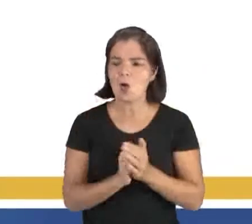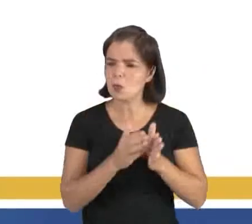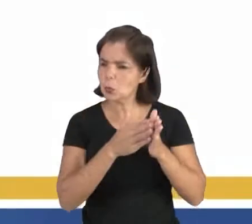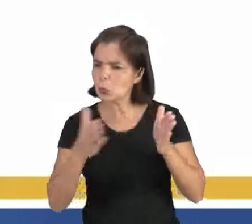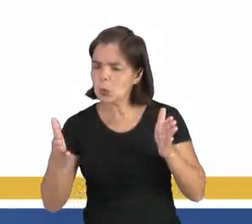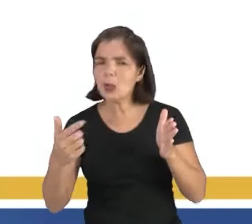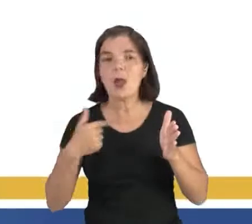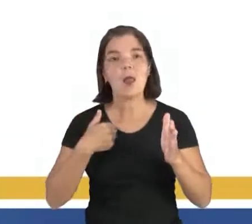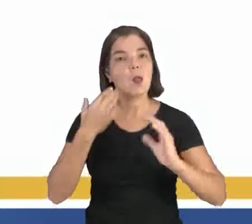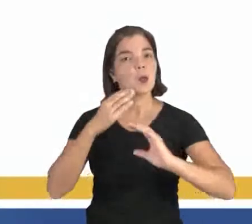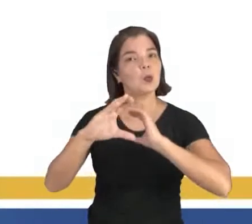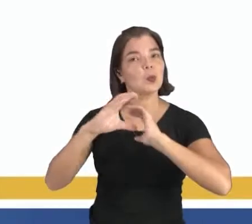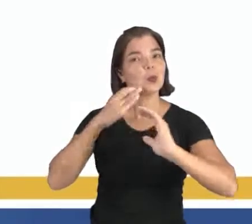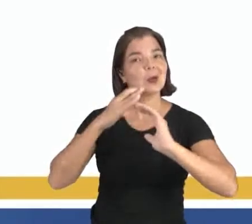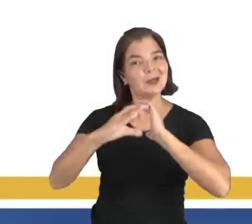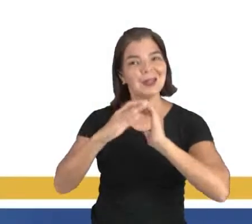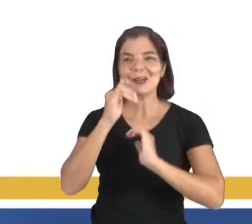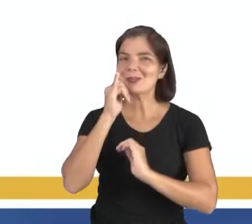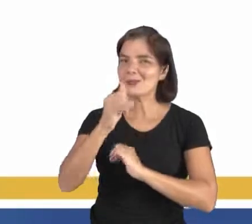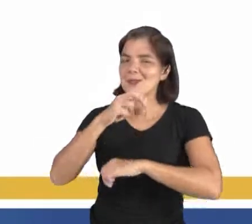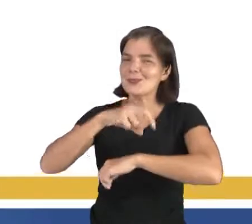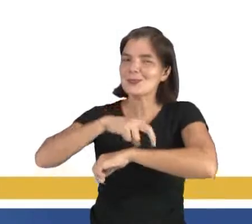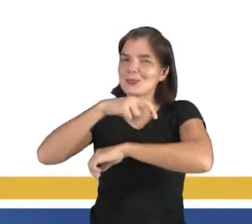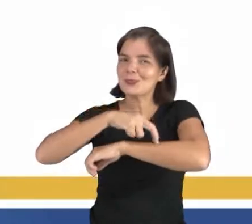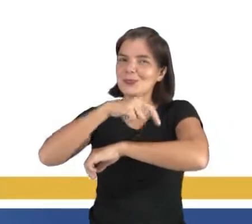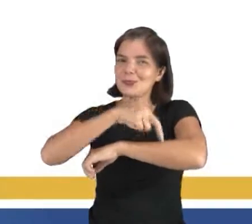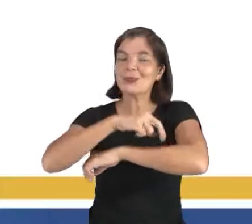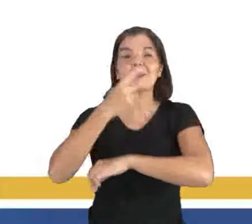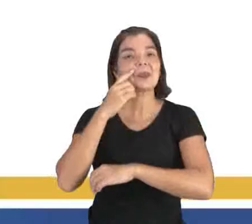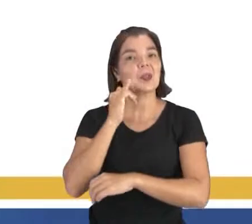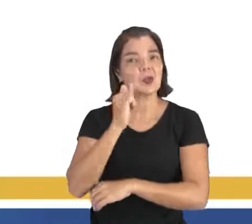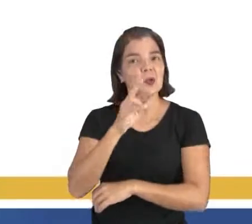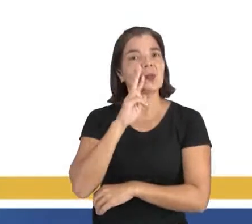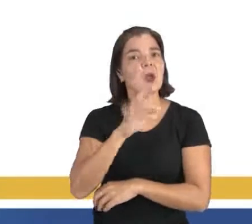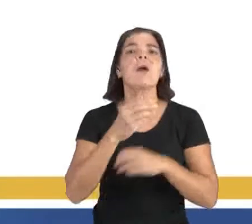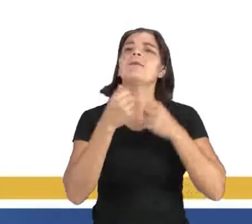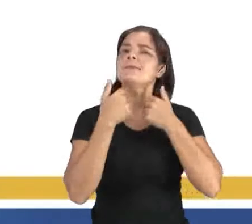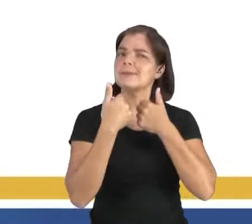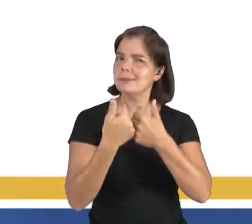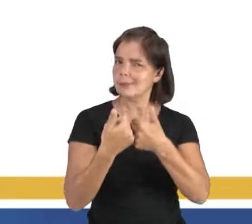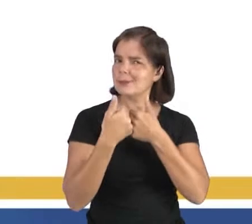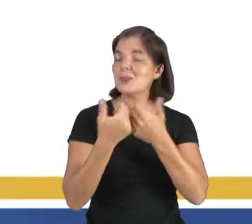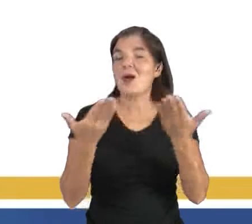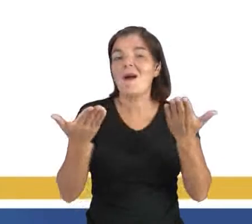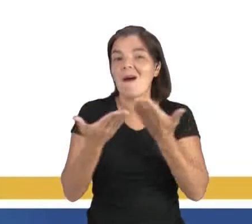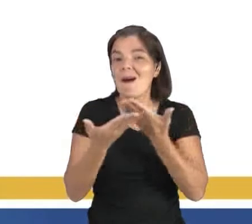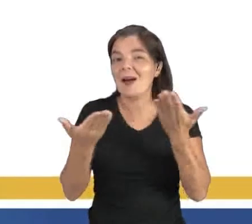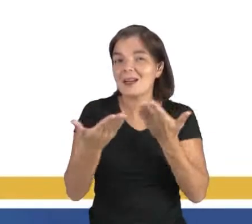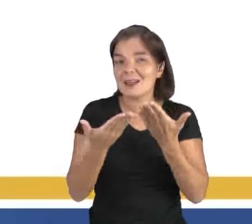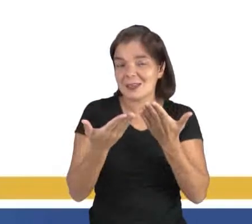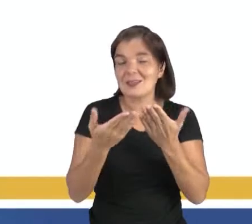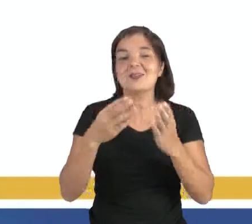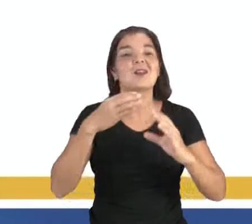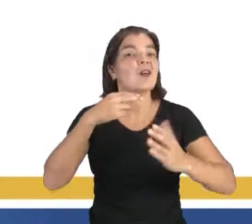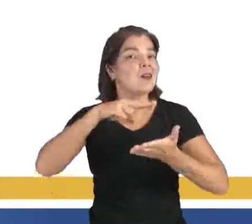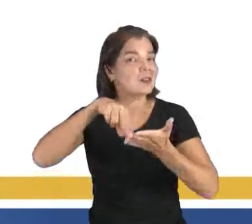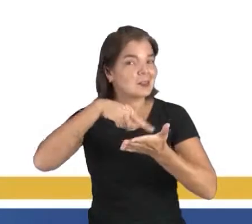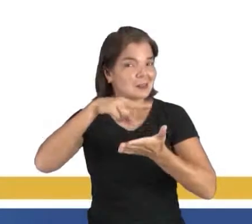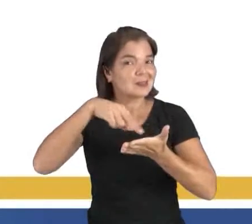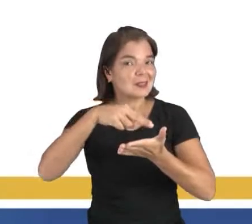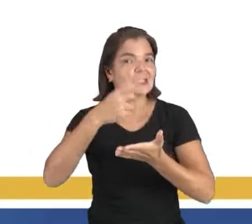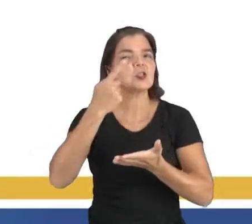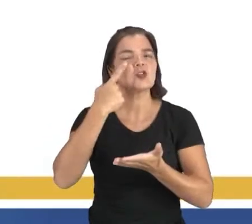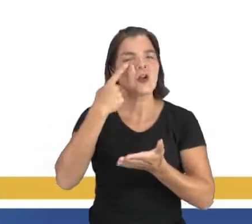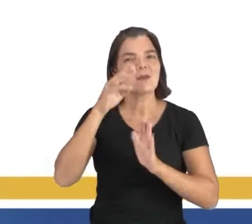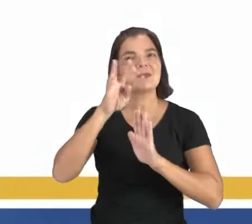verão eu cantei", disse a cigarra. E a formiga respondeu: "Muito bem, pois agora dance." Vocês já viram